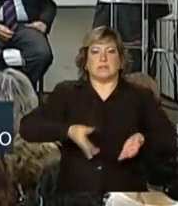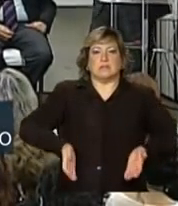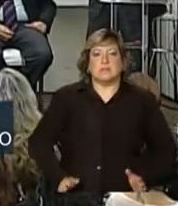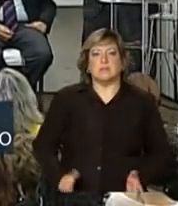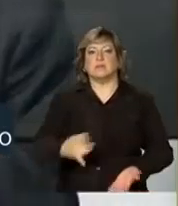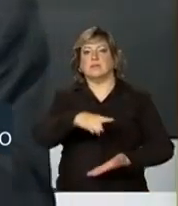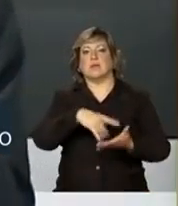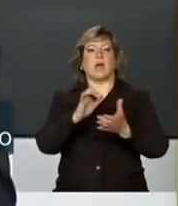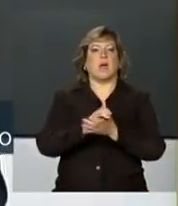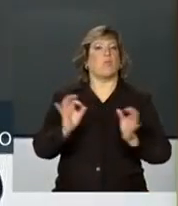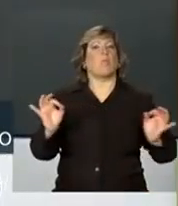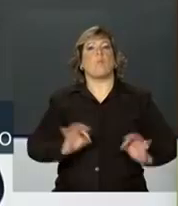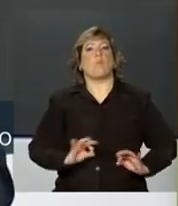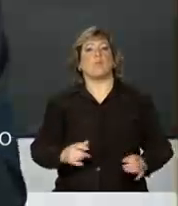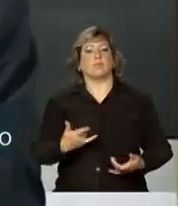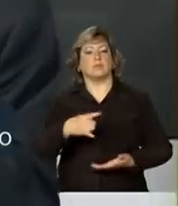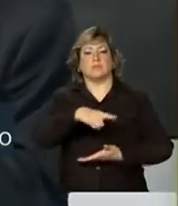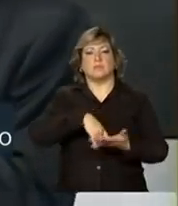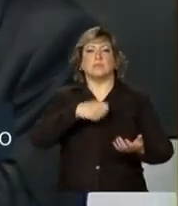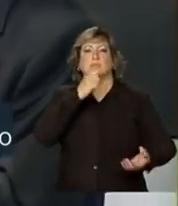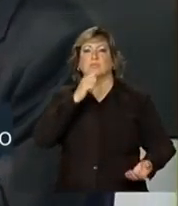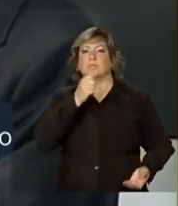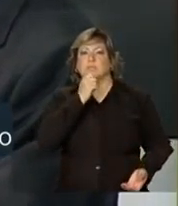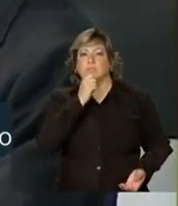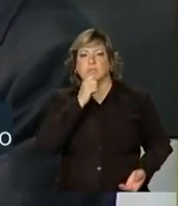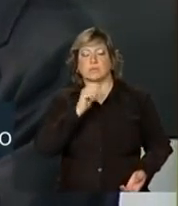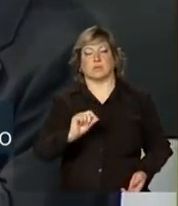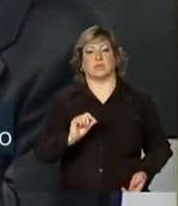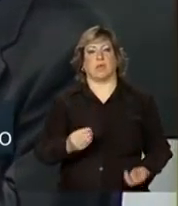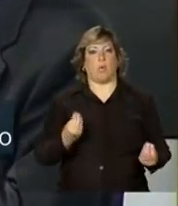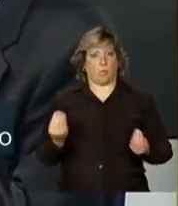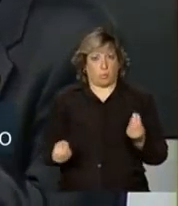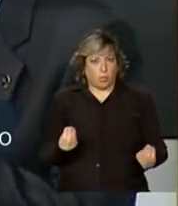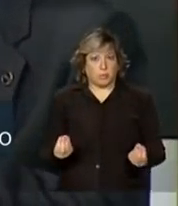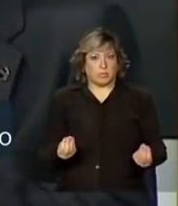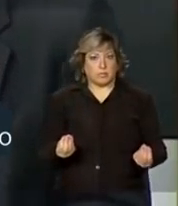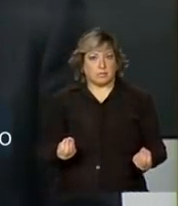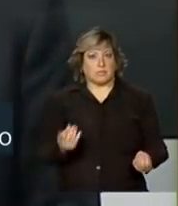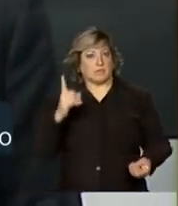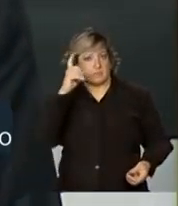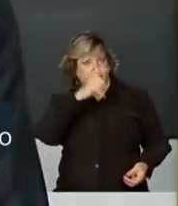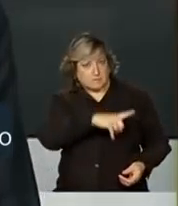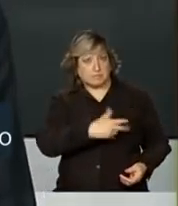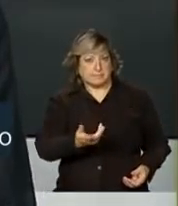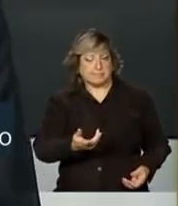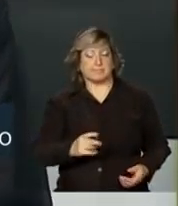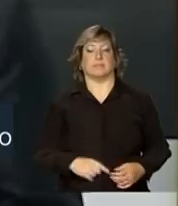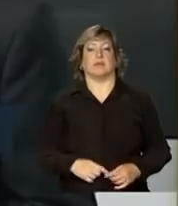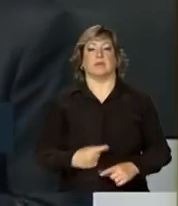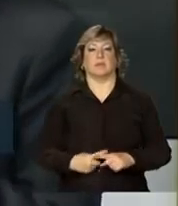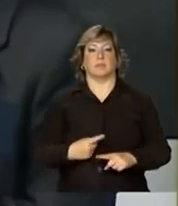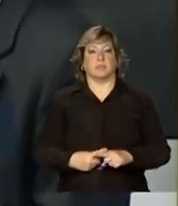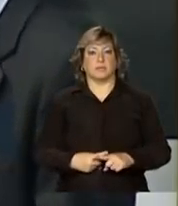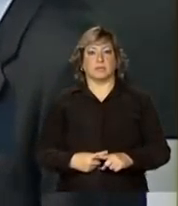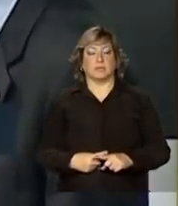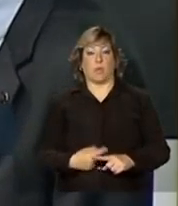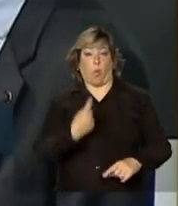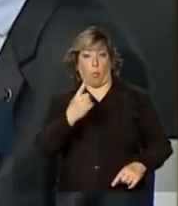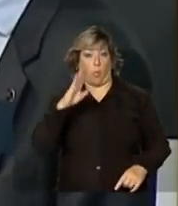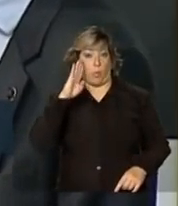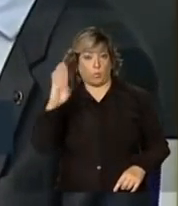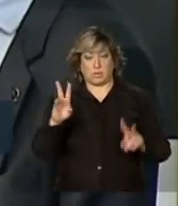isso para a autonomia econômica, uma mulher que não tem acesso a documento. E um dos